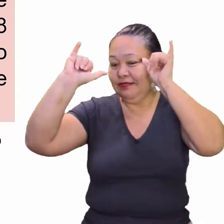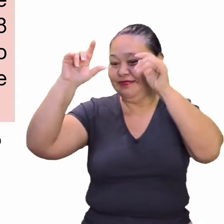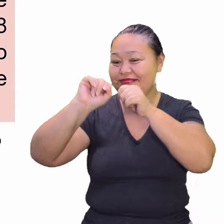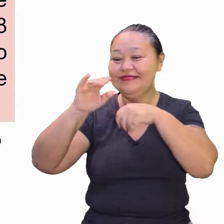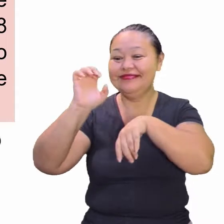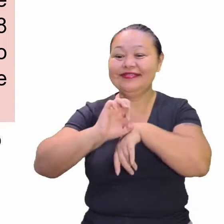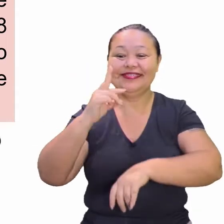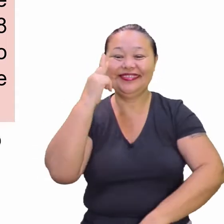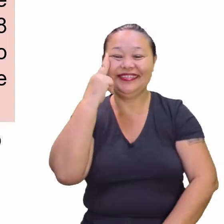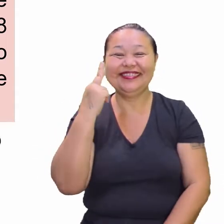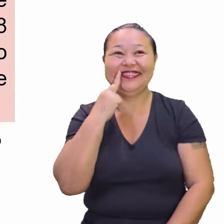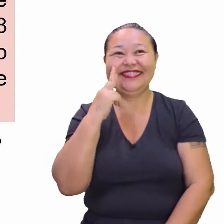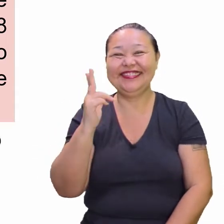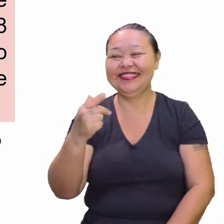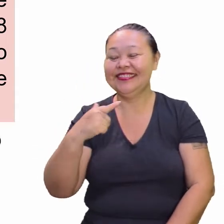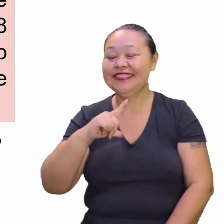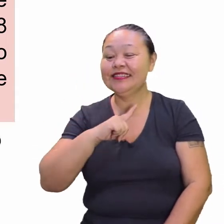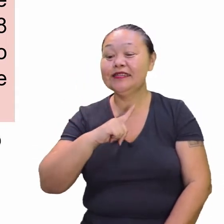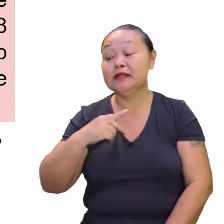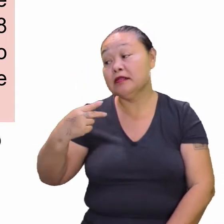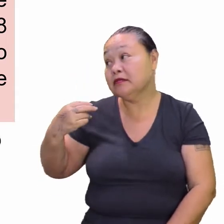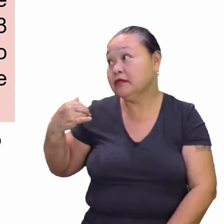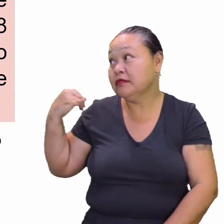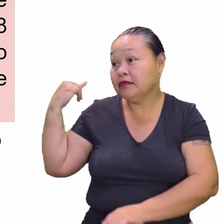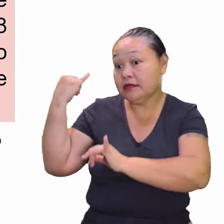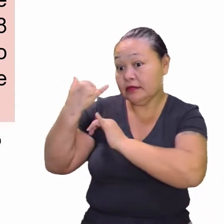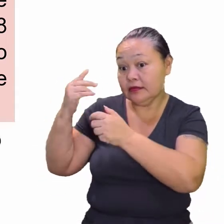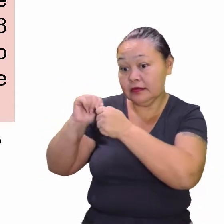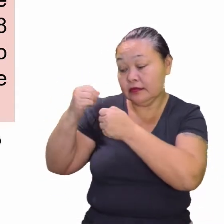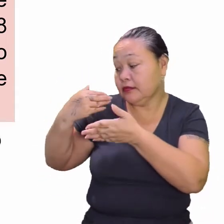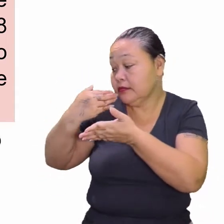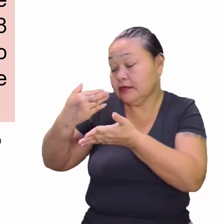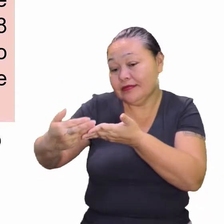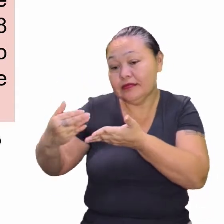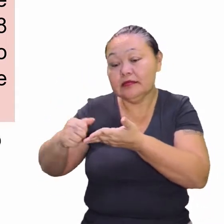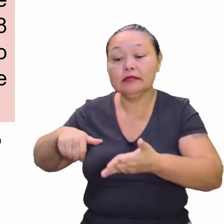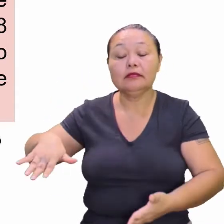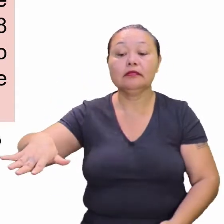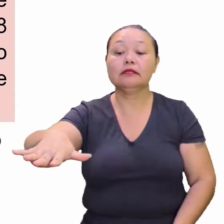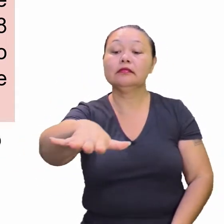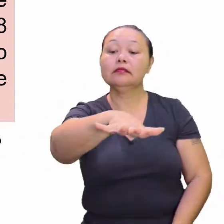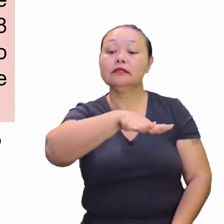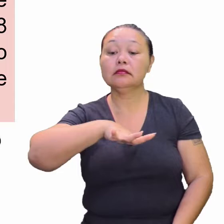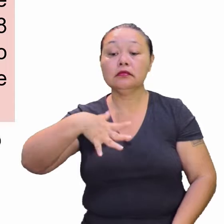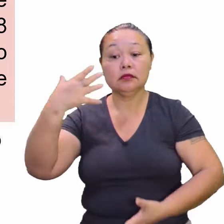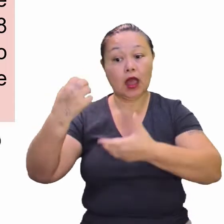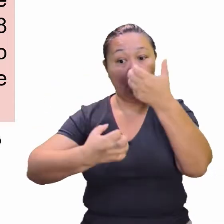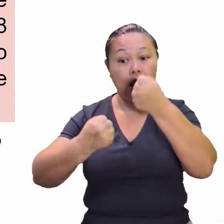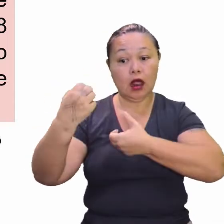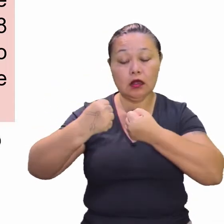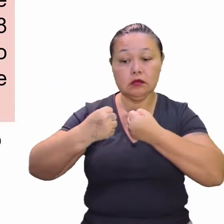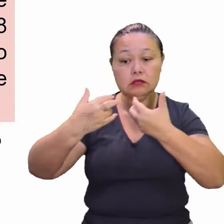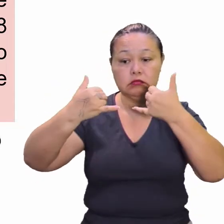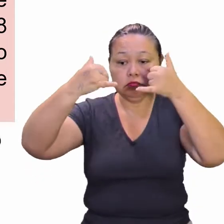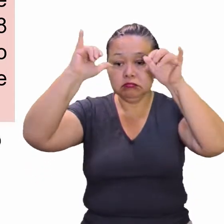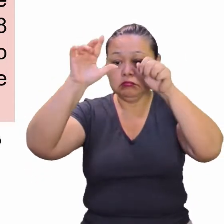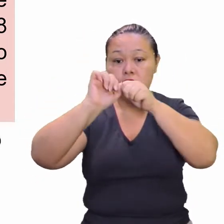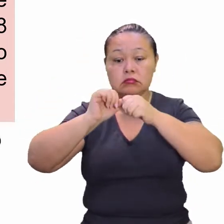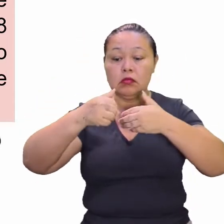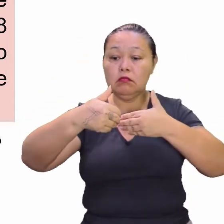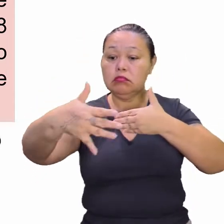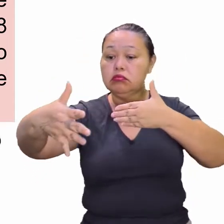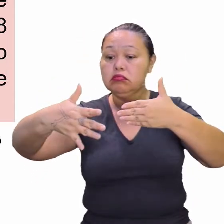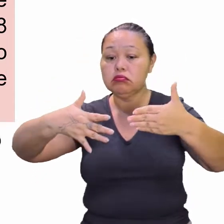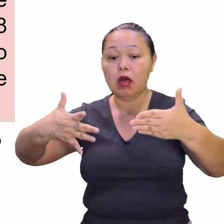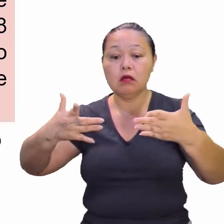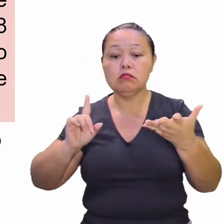aqui no estado de Rondônia, informações mais recentes. A bacia leiteira vem se expandindo em um alto grau